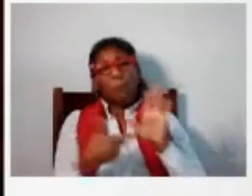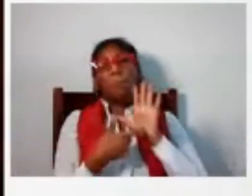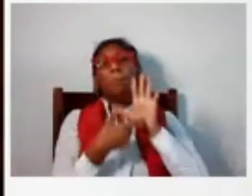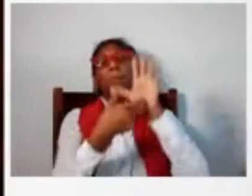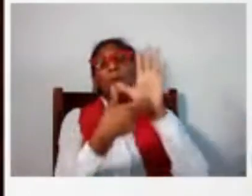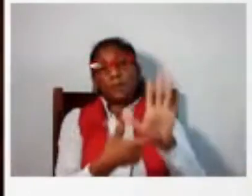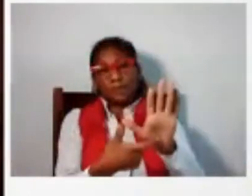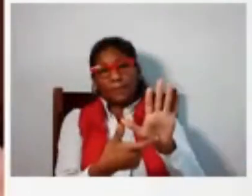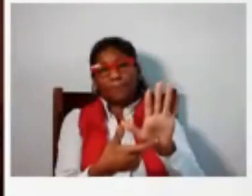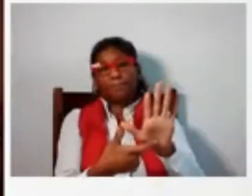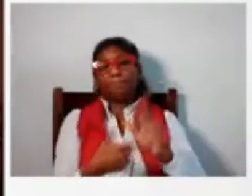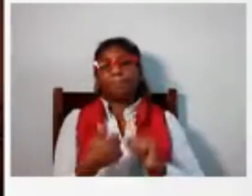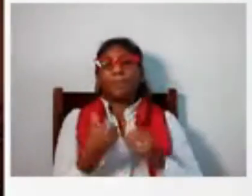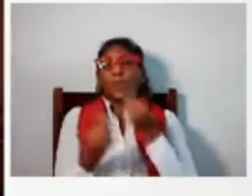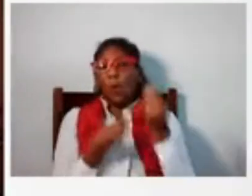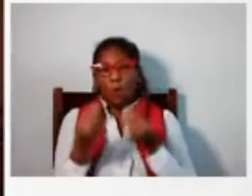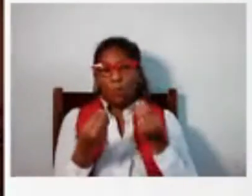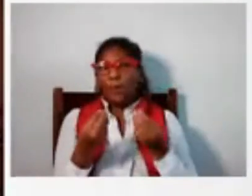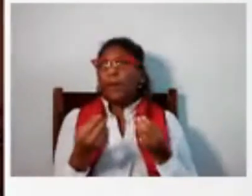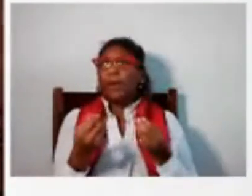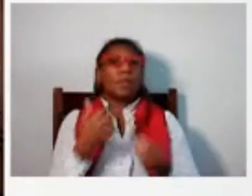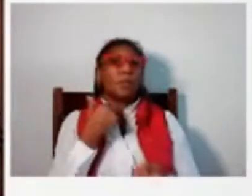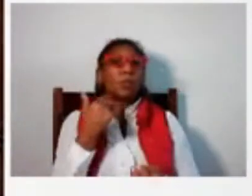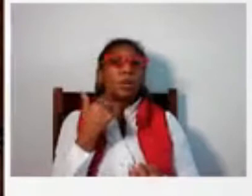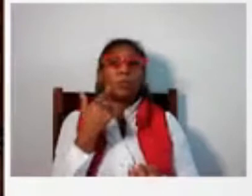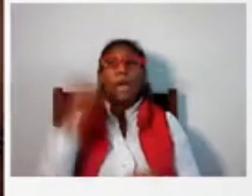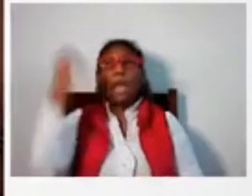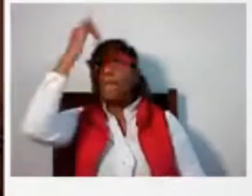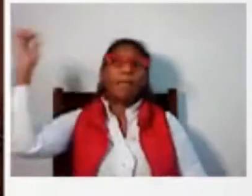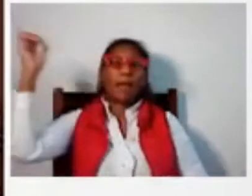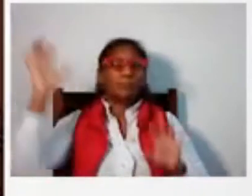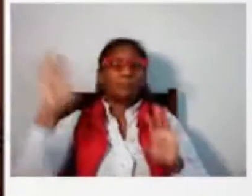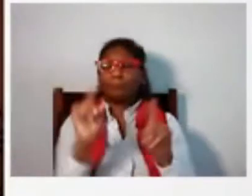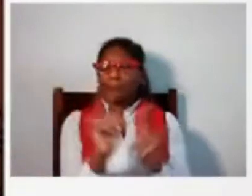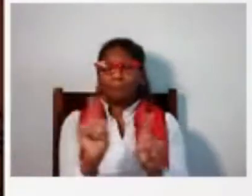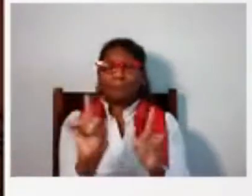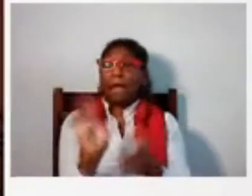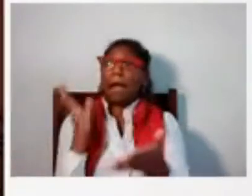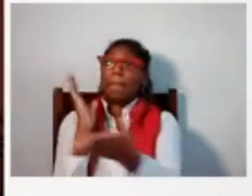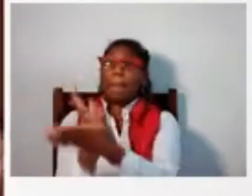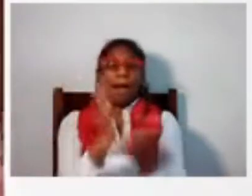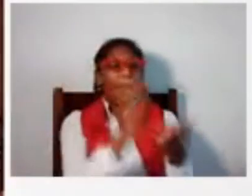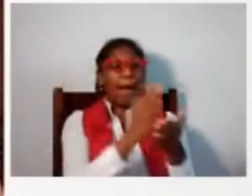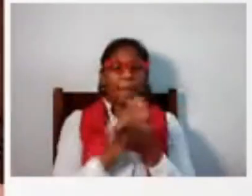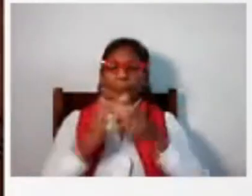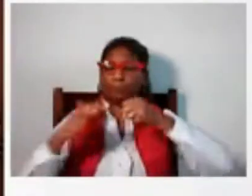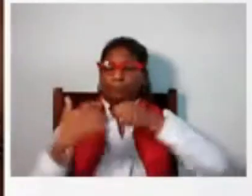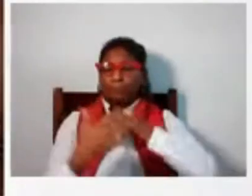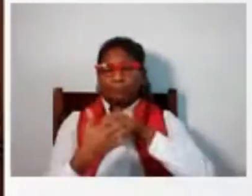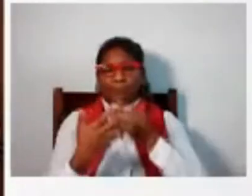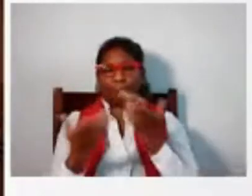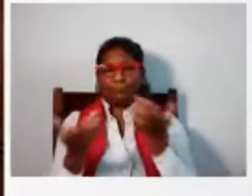nunca prometeu blindar o Rio Grande do Sul do coronavírus. Ele justamente é um modelo que foi criado para que nós